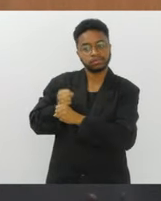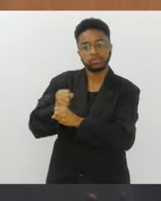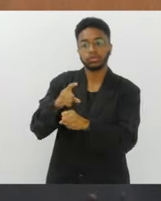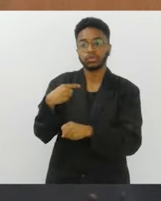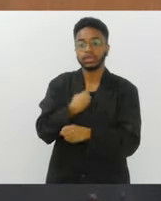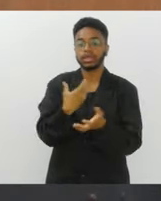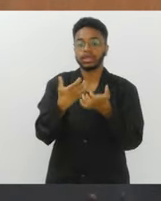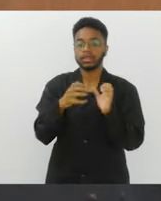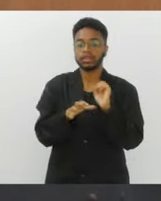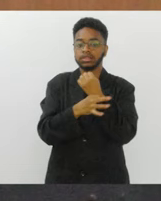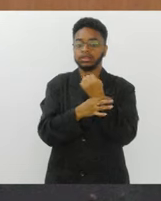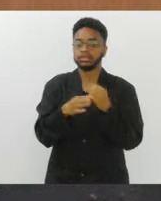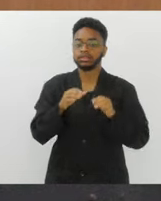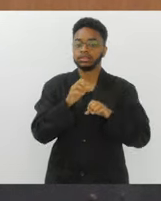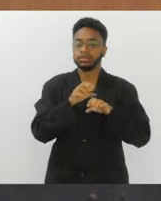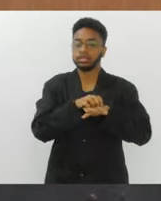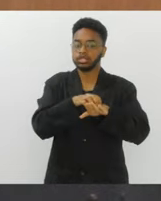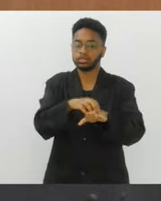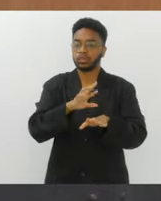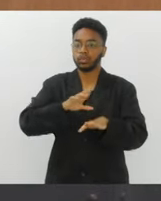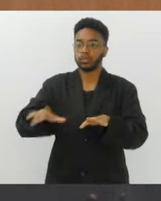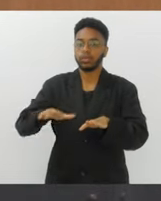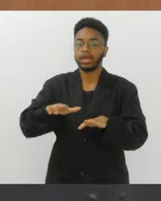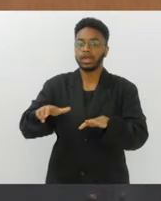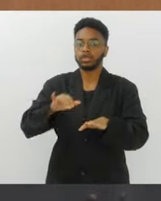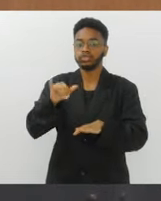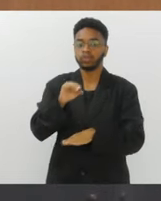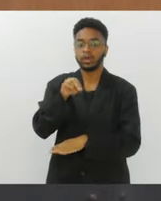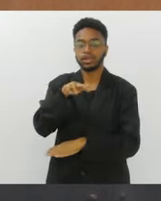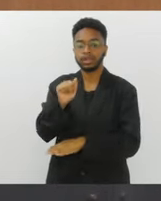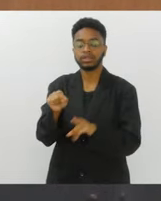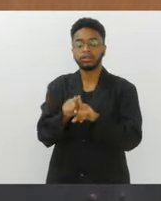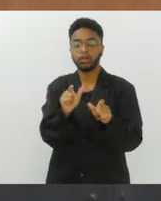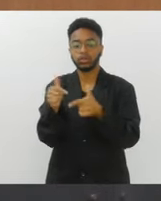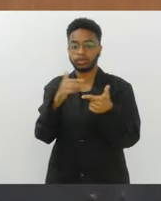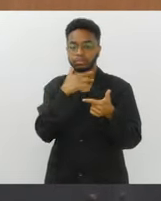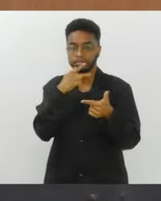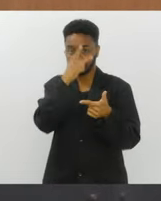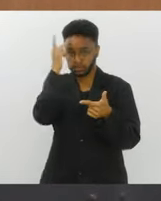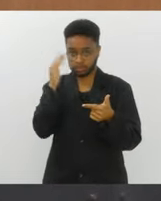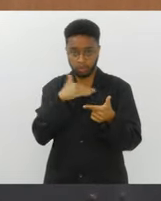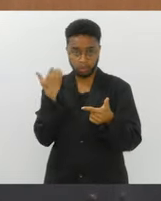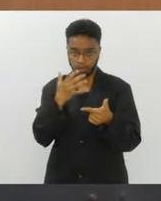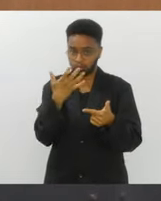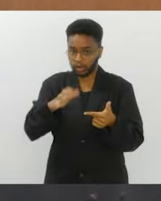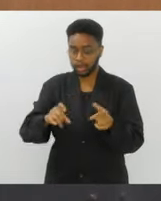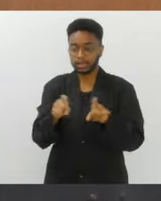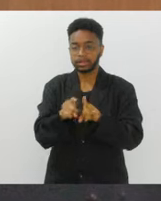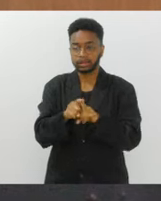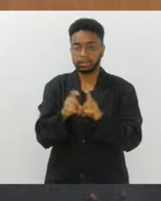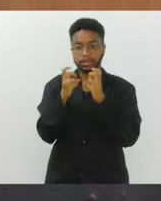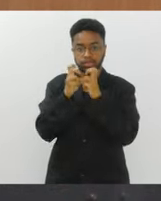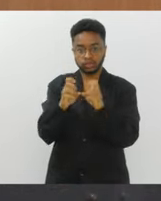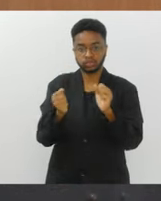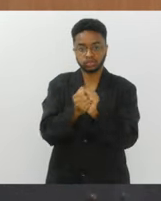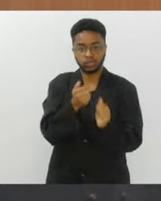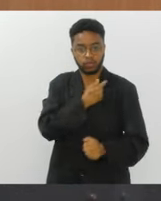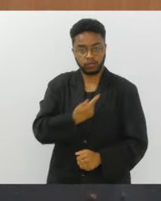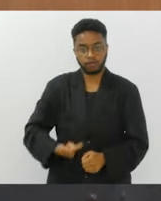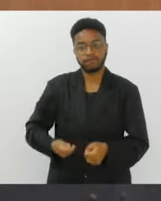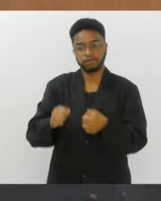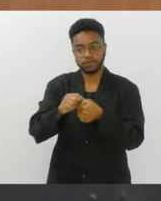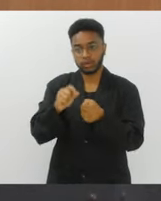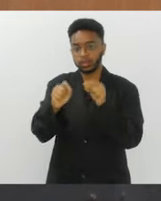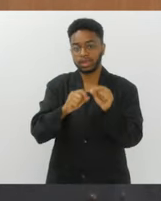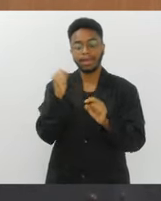queremos transporte seguro, nós não queremos que nem Joana, nem nenhuma outra pessoa morra. E o que a Supervia, junto com o governo do Estado, tem feito